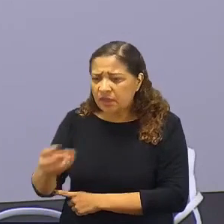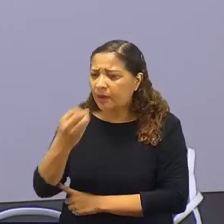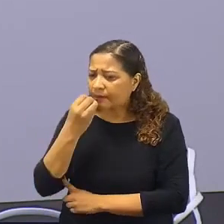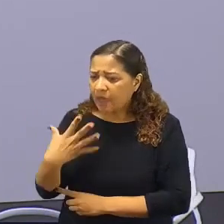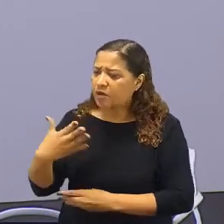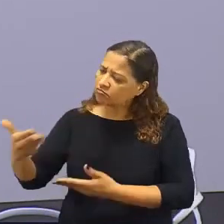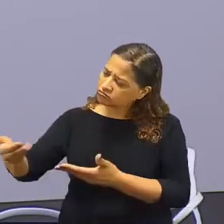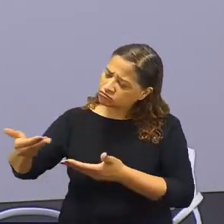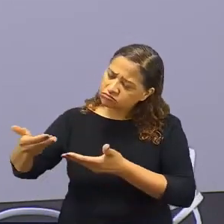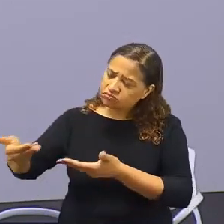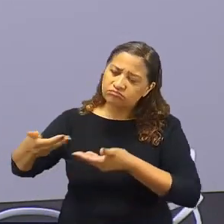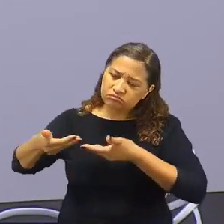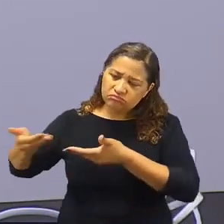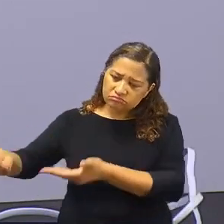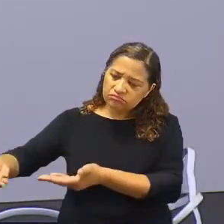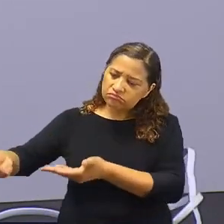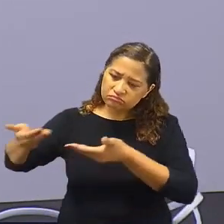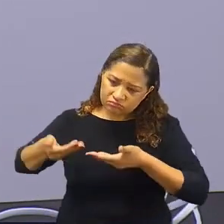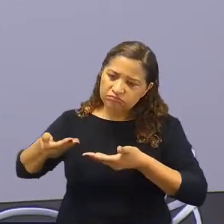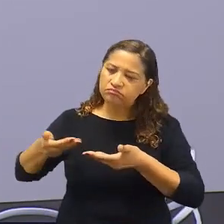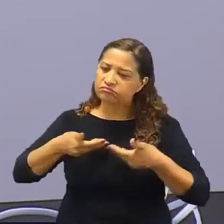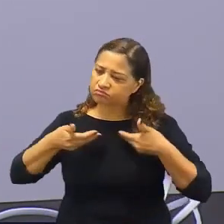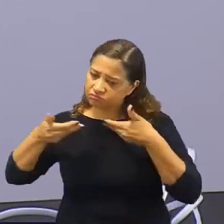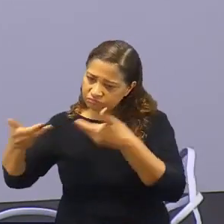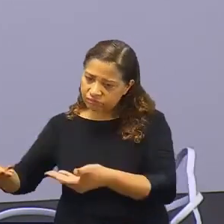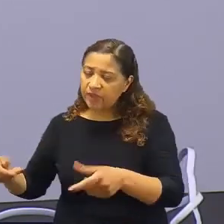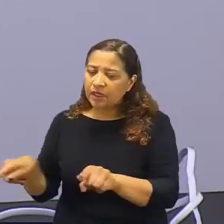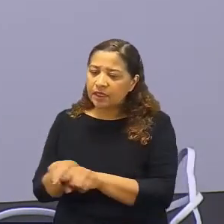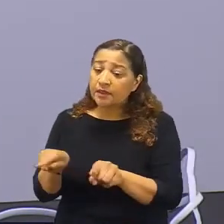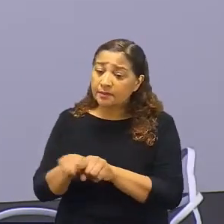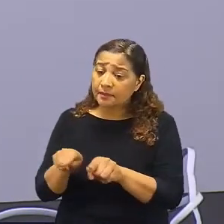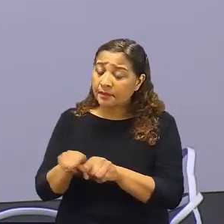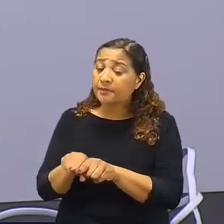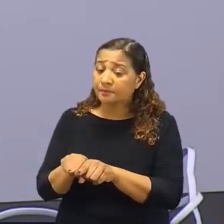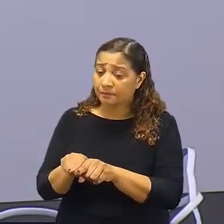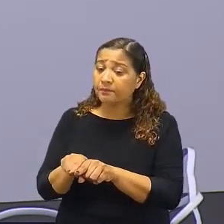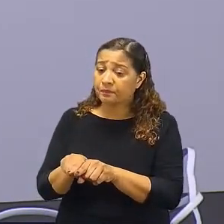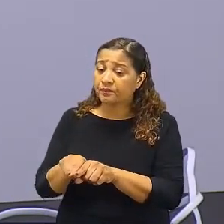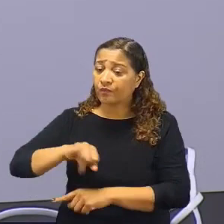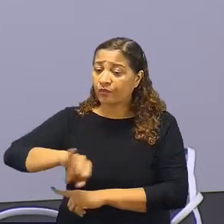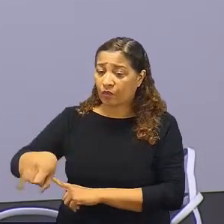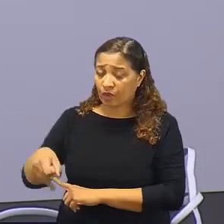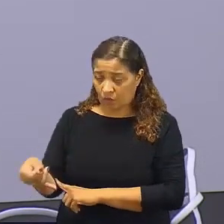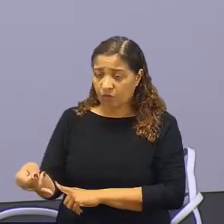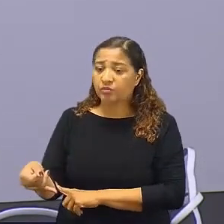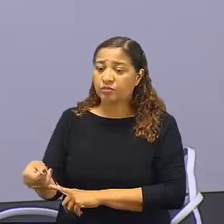com soluções rápidas. E a comunidade nos cobra. E,